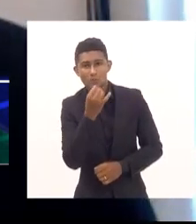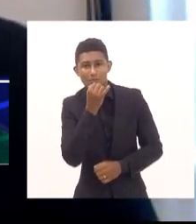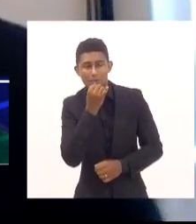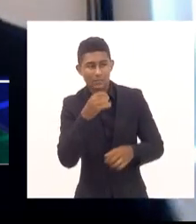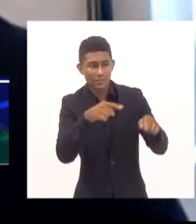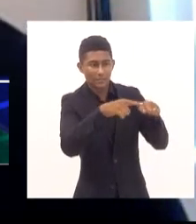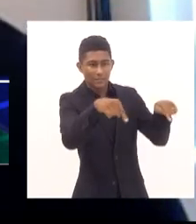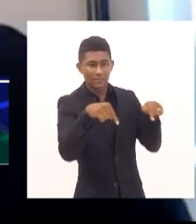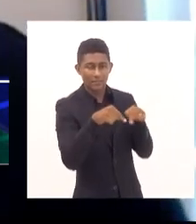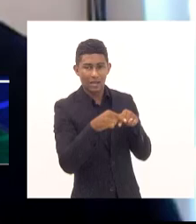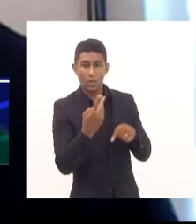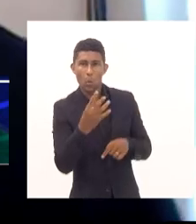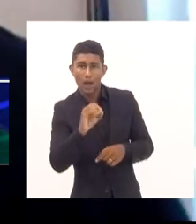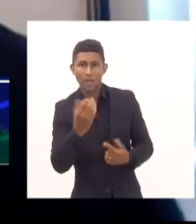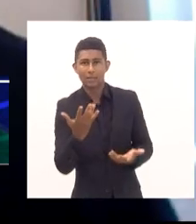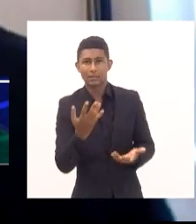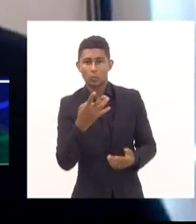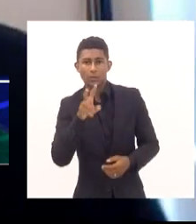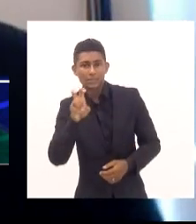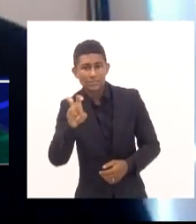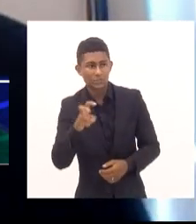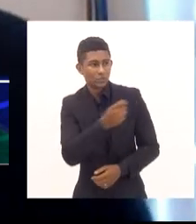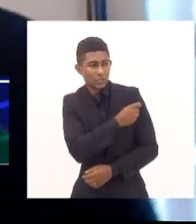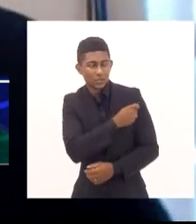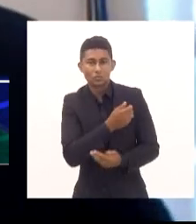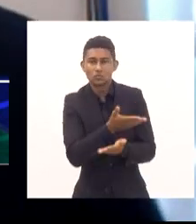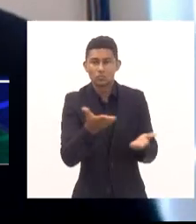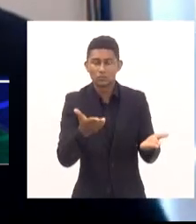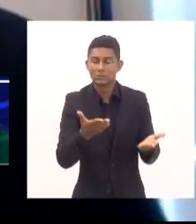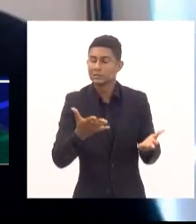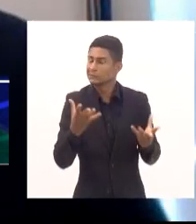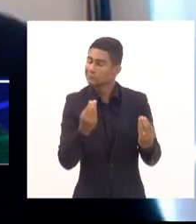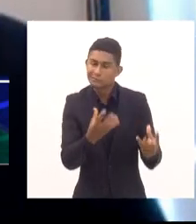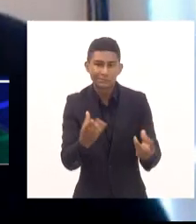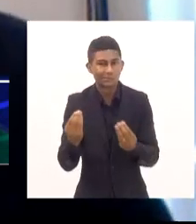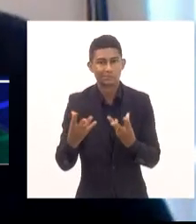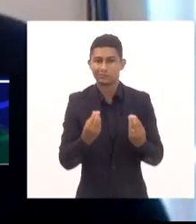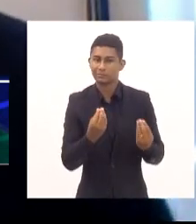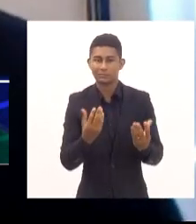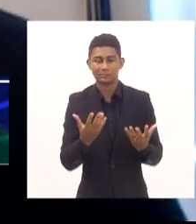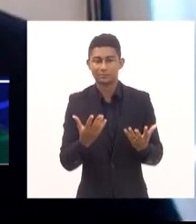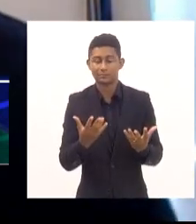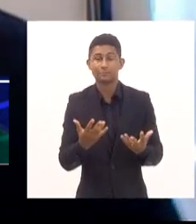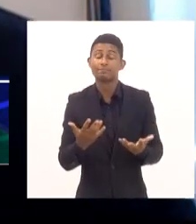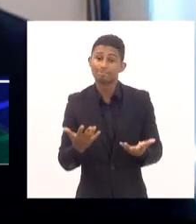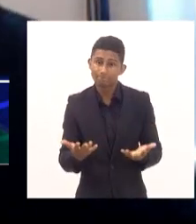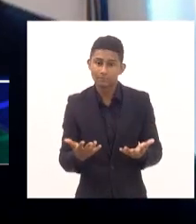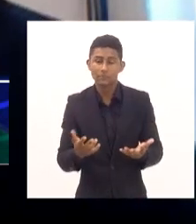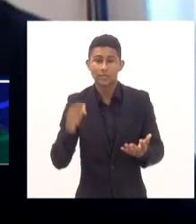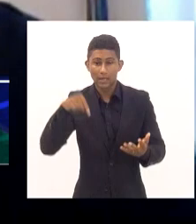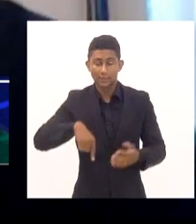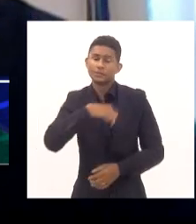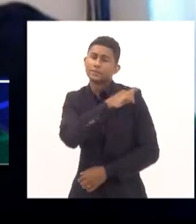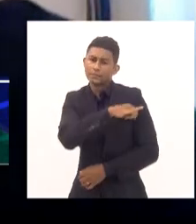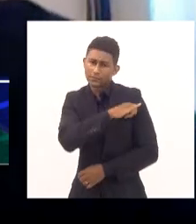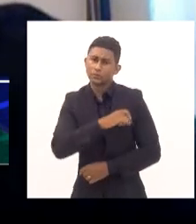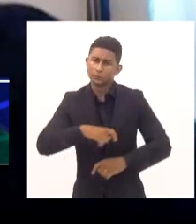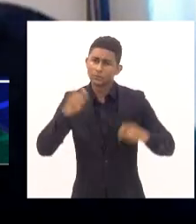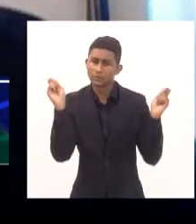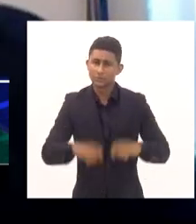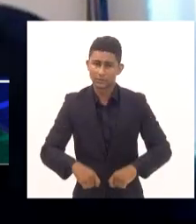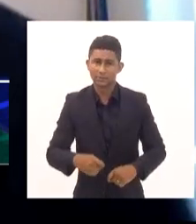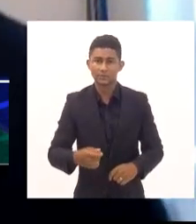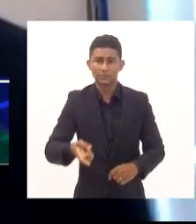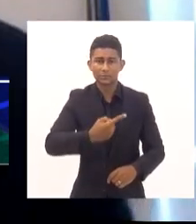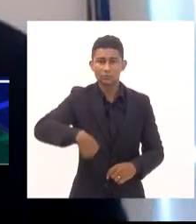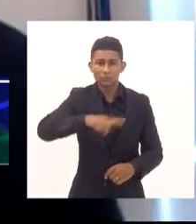alunos. É demais e é desnecessário. Nós temos condições no Estado do Rio de Janeiro de garantir melhores condições de ensino-aprendizagem para os